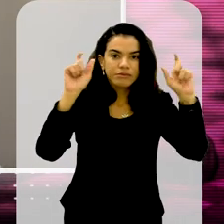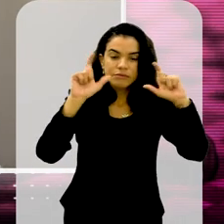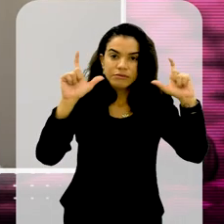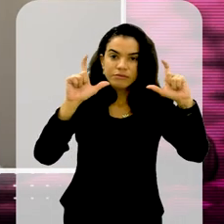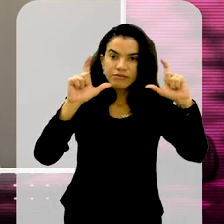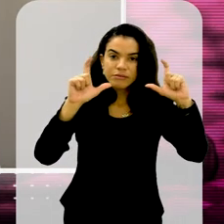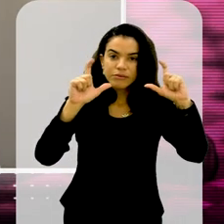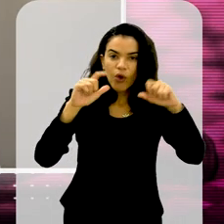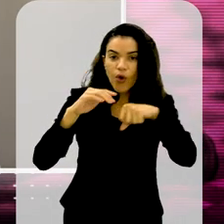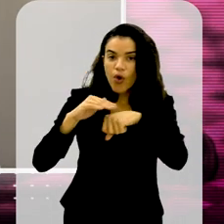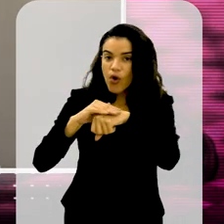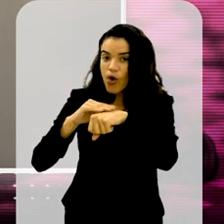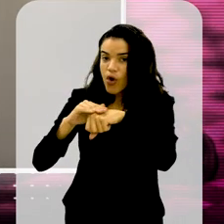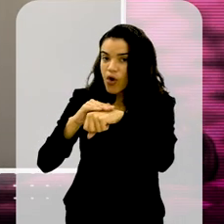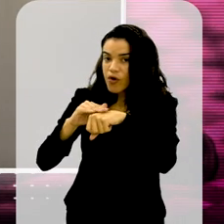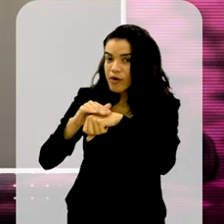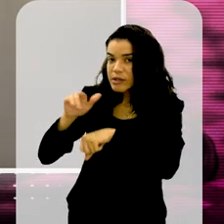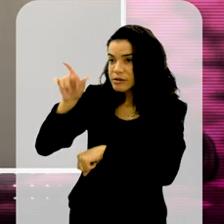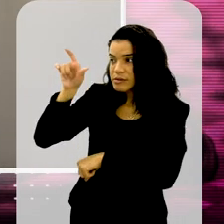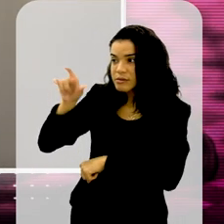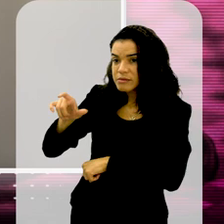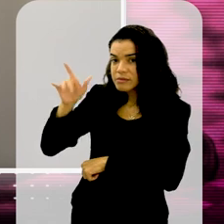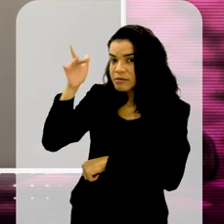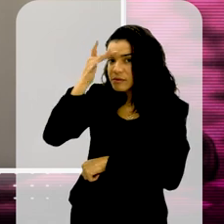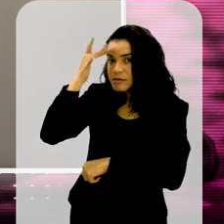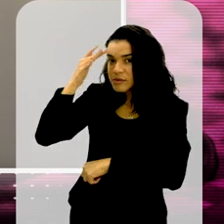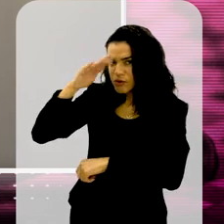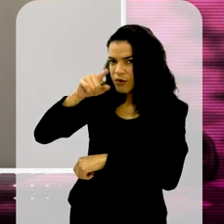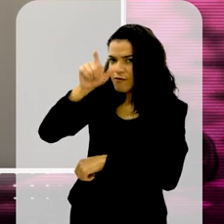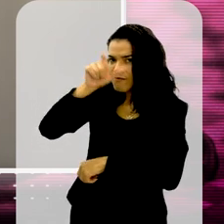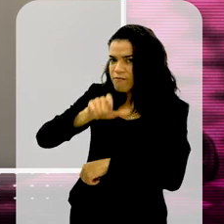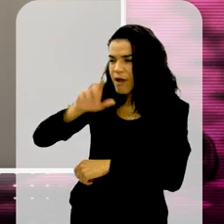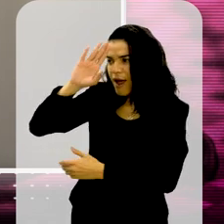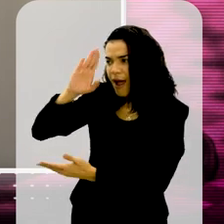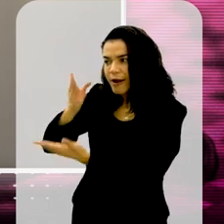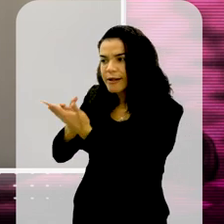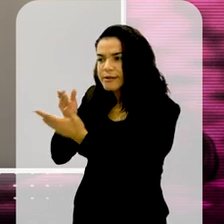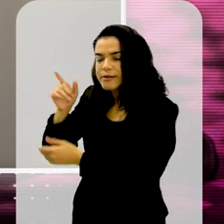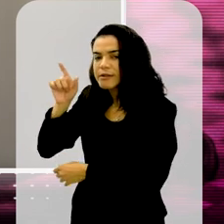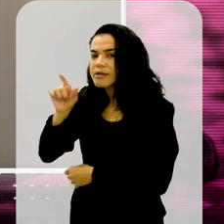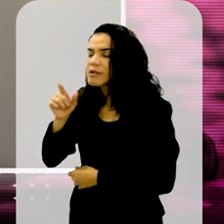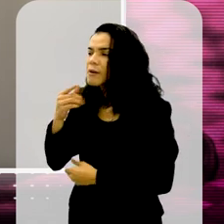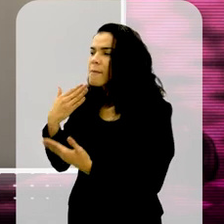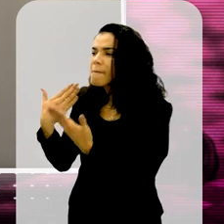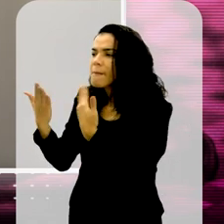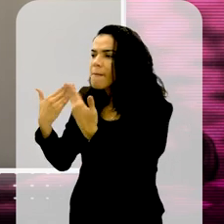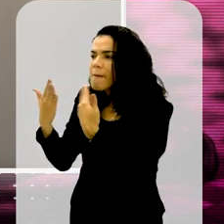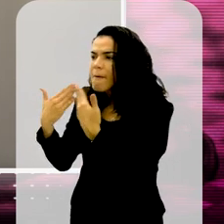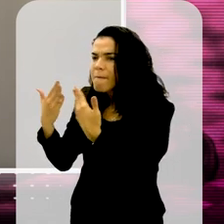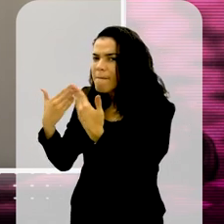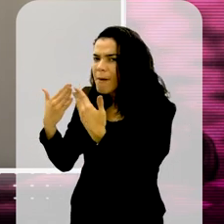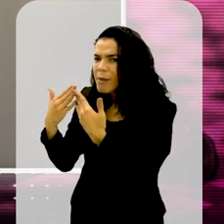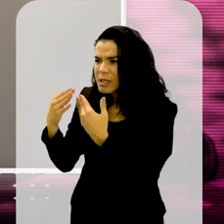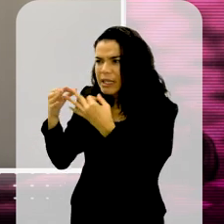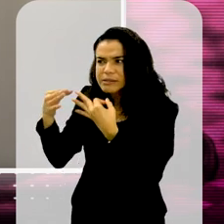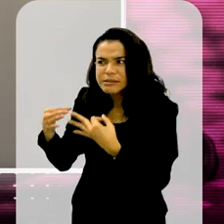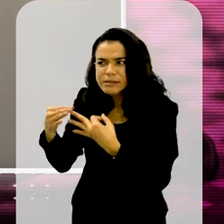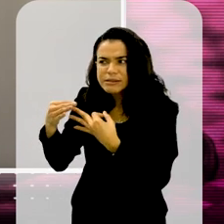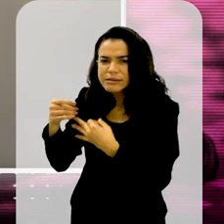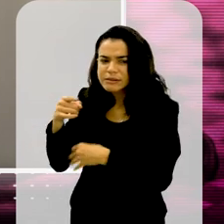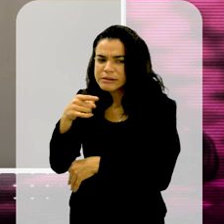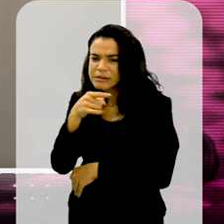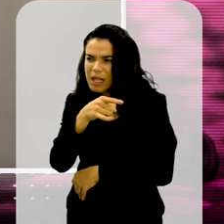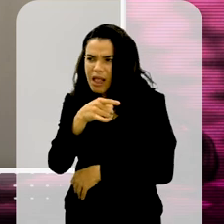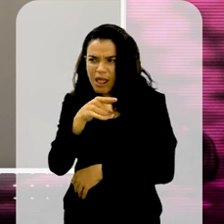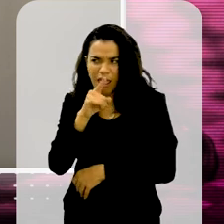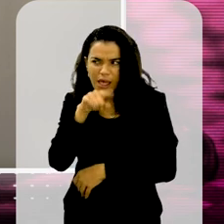já fique em alerta, converse com uma outra pessoa da sua confiança para ver se isso faz sentido, se de fato